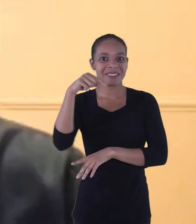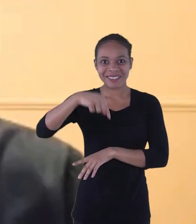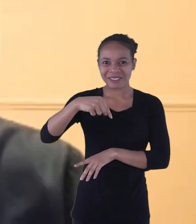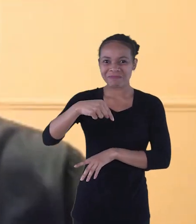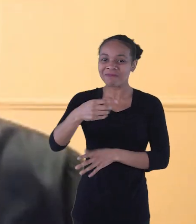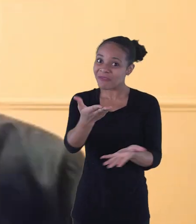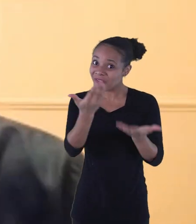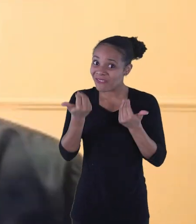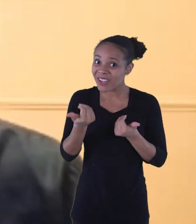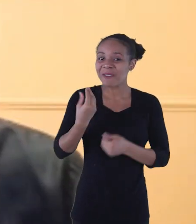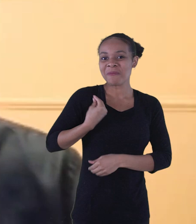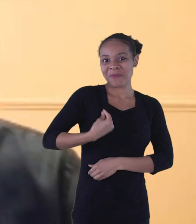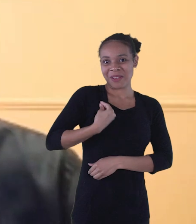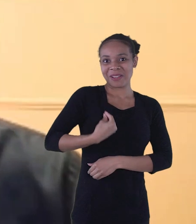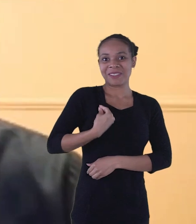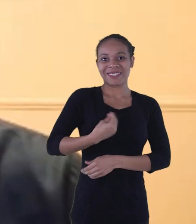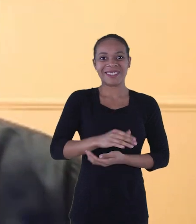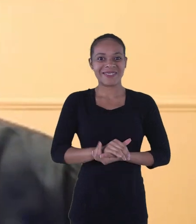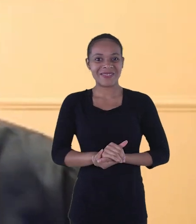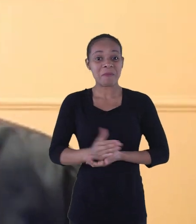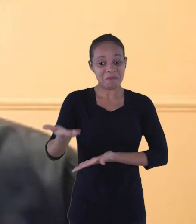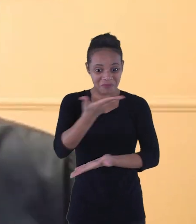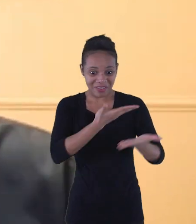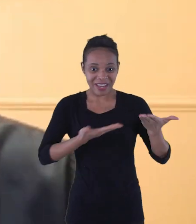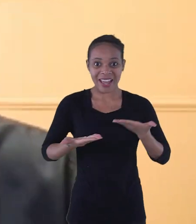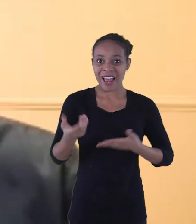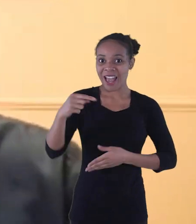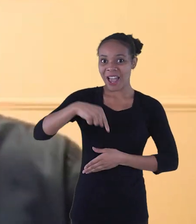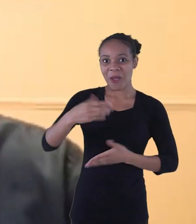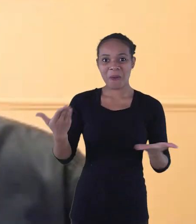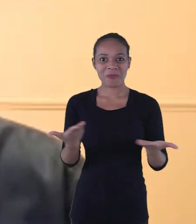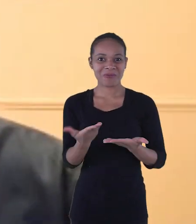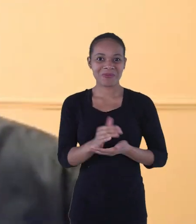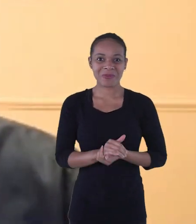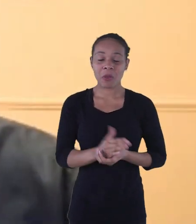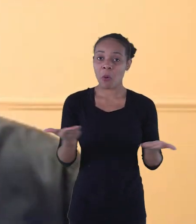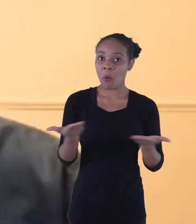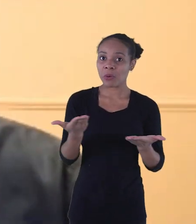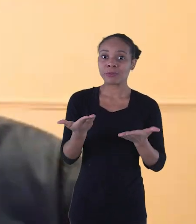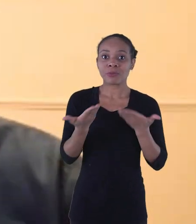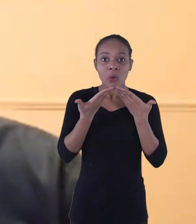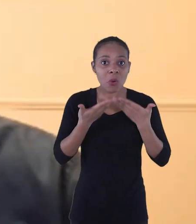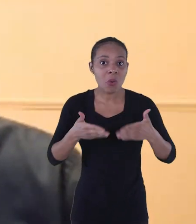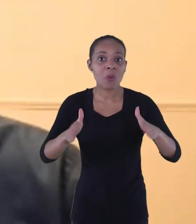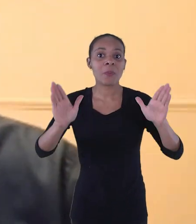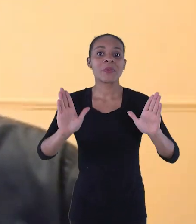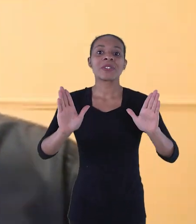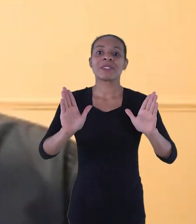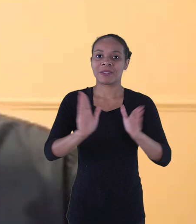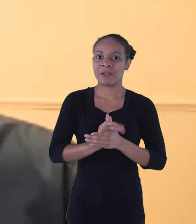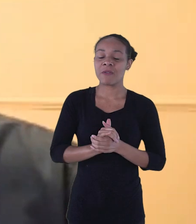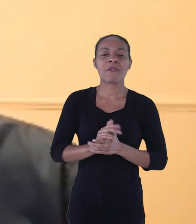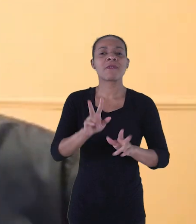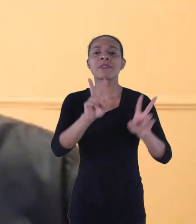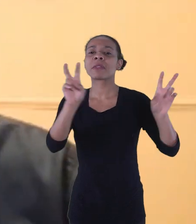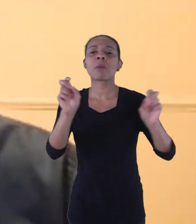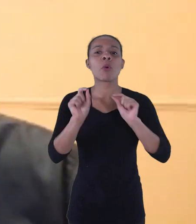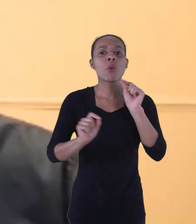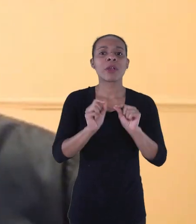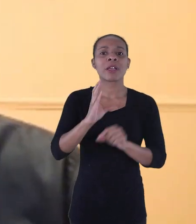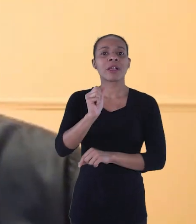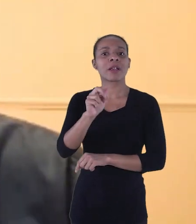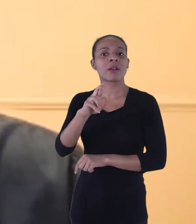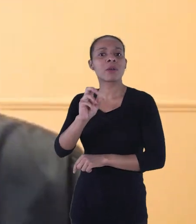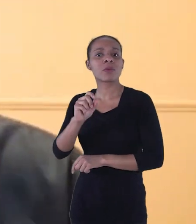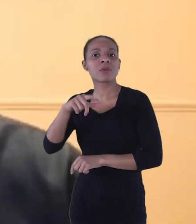decoração. Interaja com a gente aqui no Sempre um Papo. Abrindo a edição 2021, hoje vamos falar sobre Carolina Maria de Jesus, escritora que nasceu